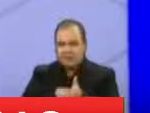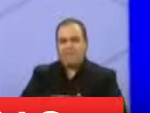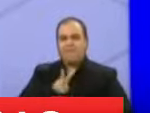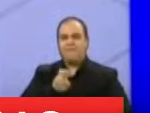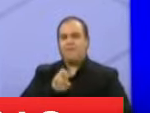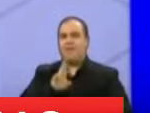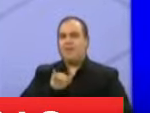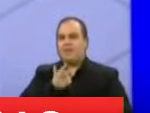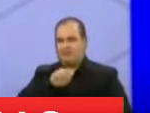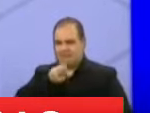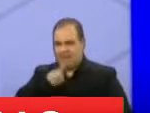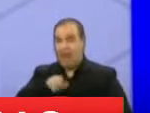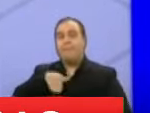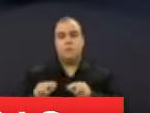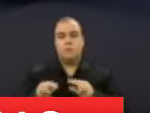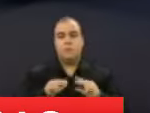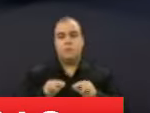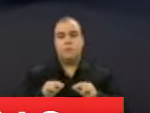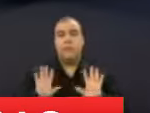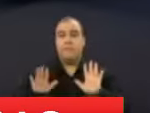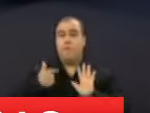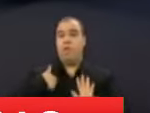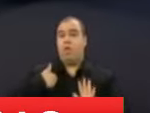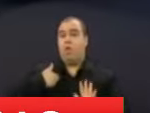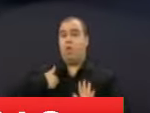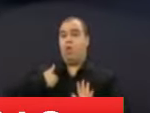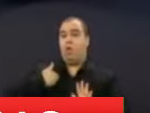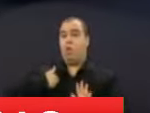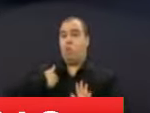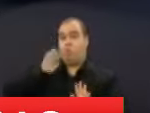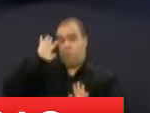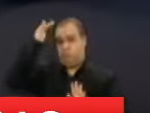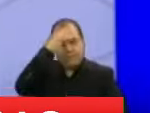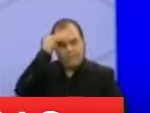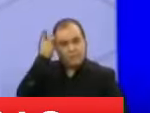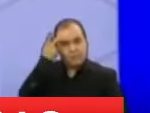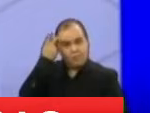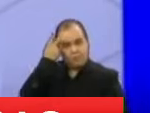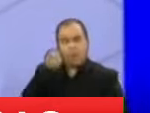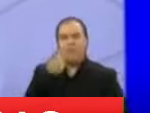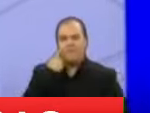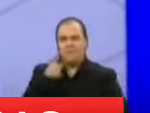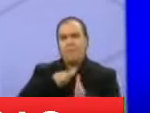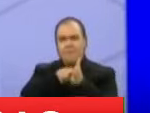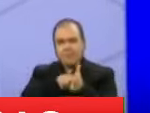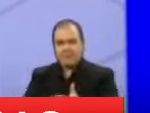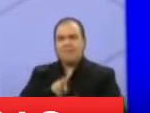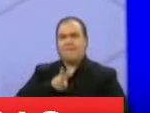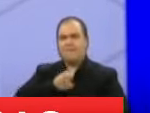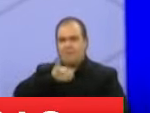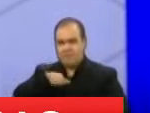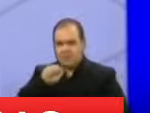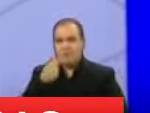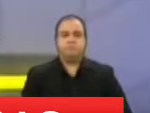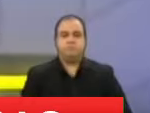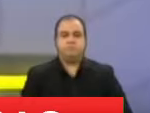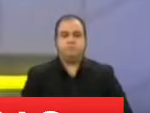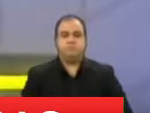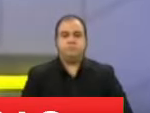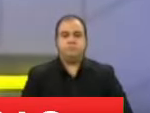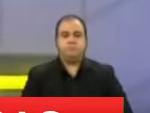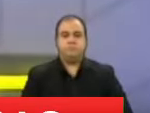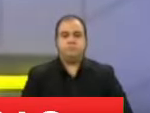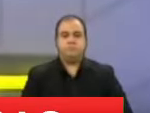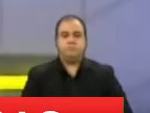tanto na chapa do Nunes e agora um do União Brasil que é o Rubinho Nunes que para quem não é de conhece de São Paulo não conhece não tem não tem